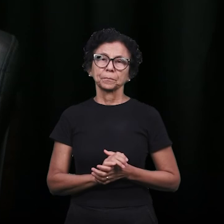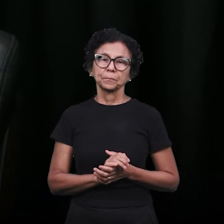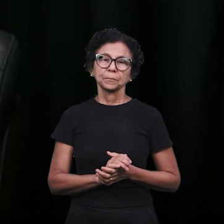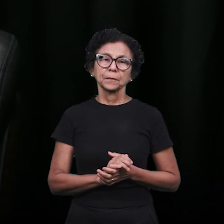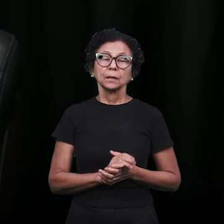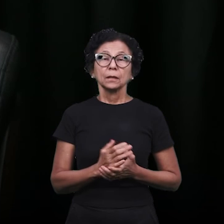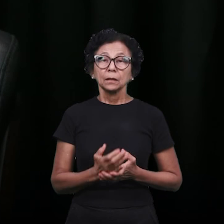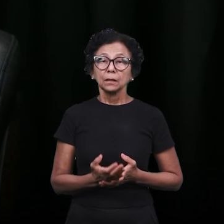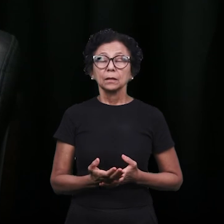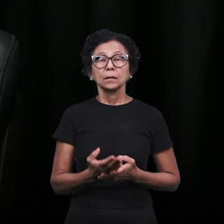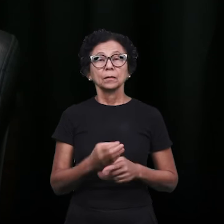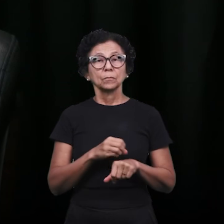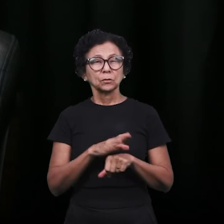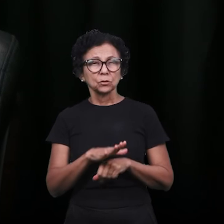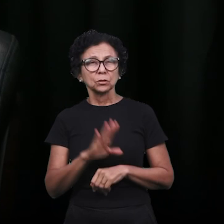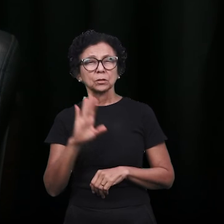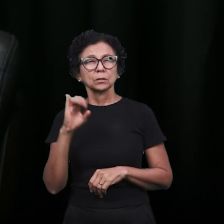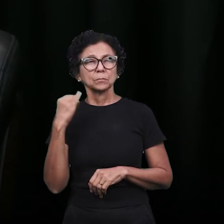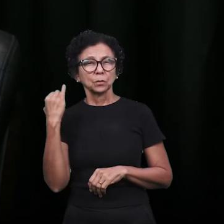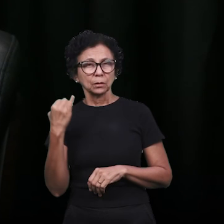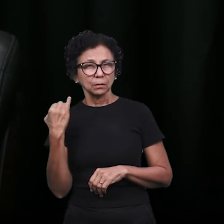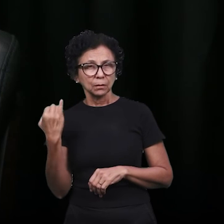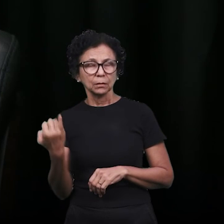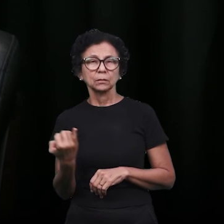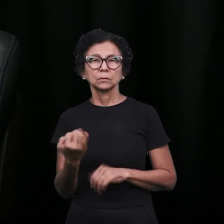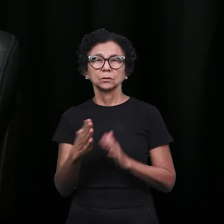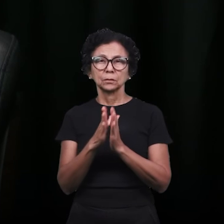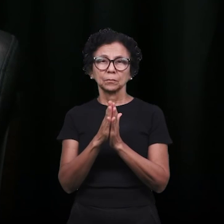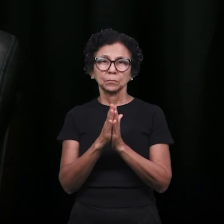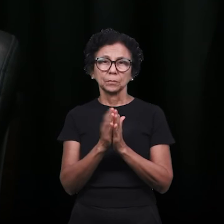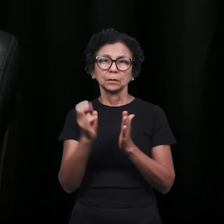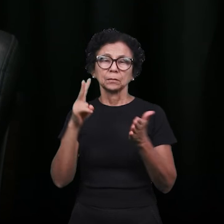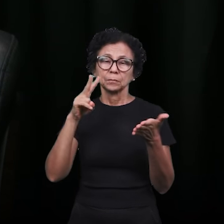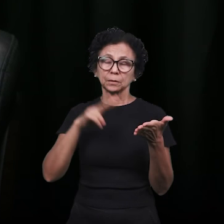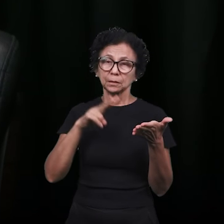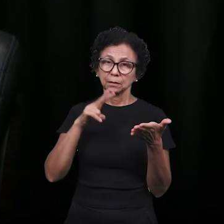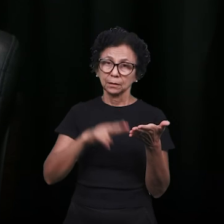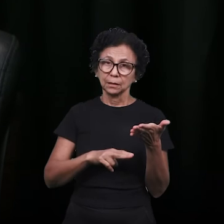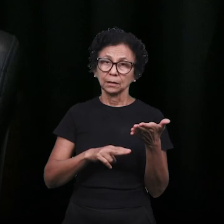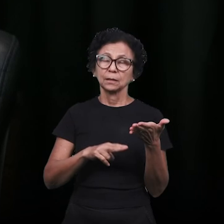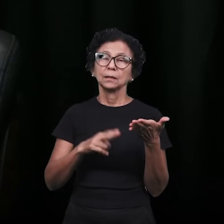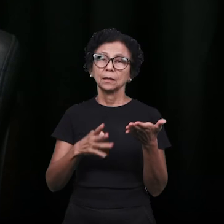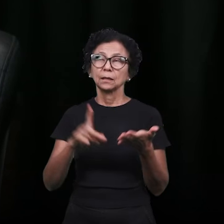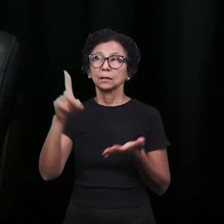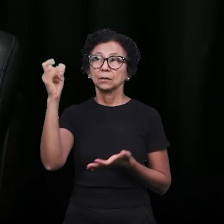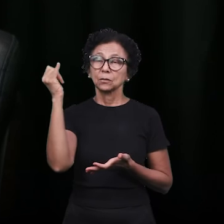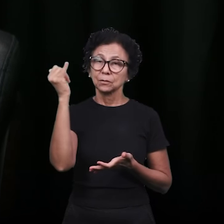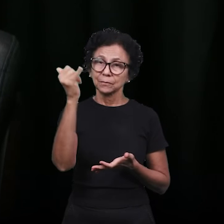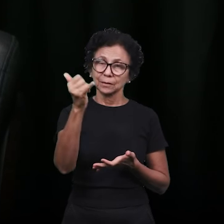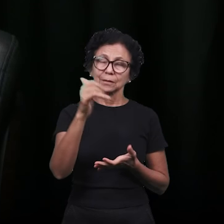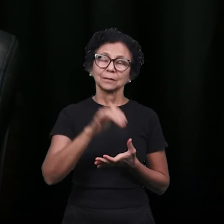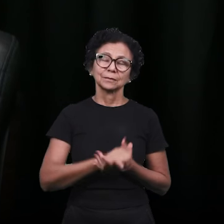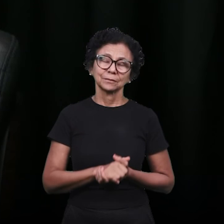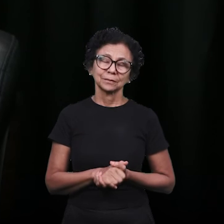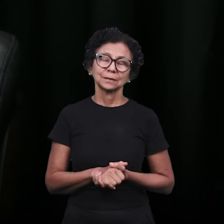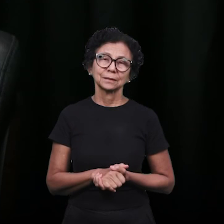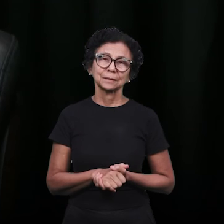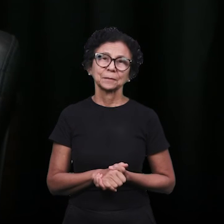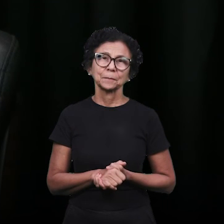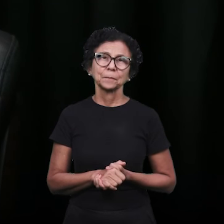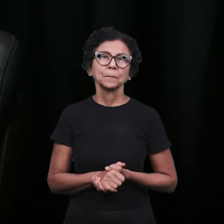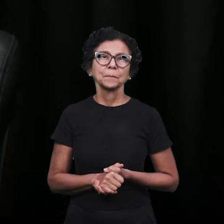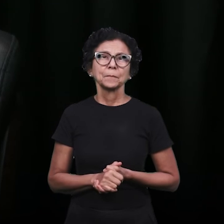palavra, meditar na palavra, buscar a Deus para que Deus possa falar contigo através da palavra.